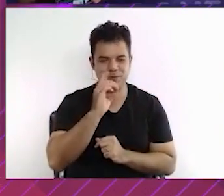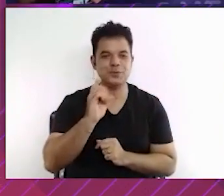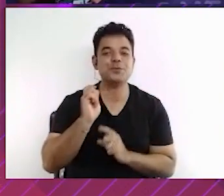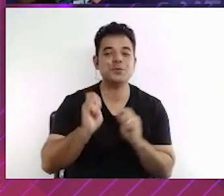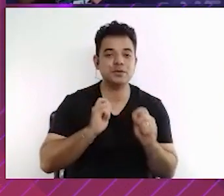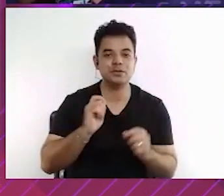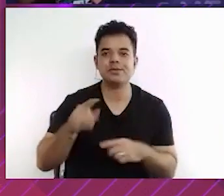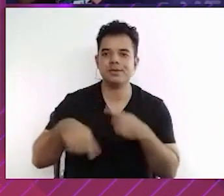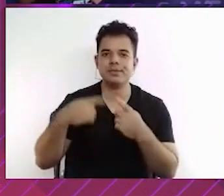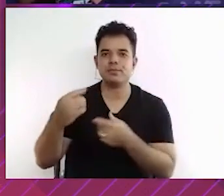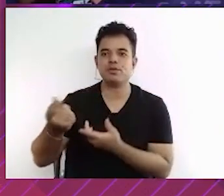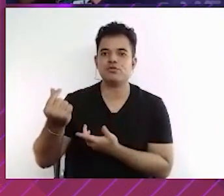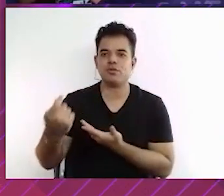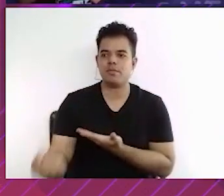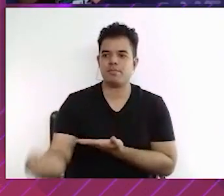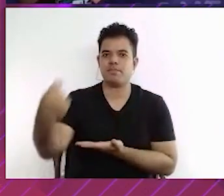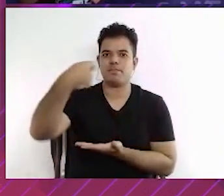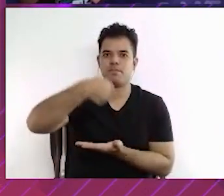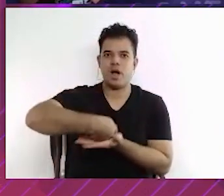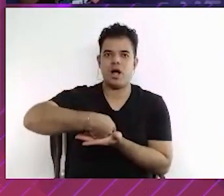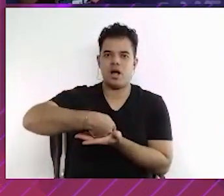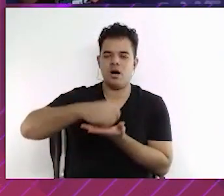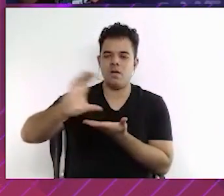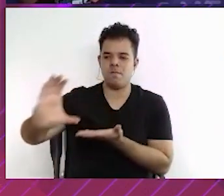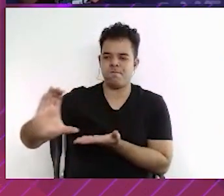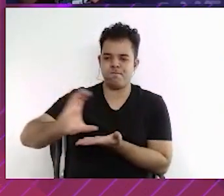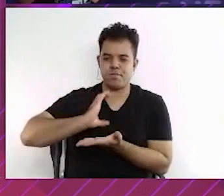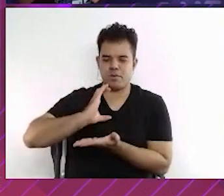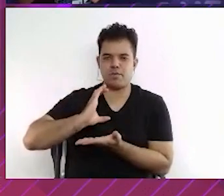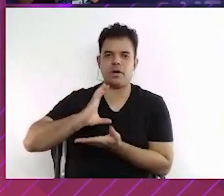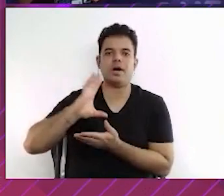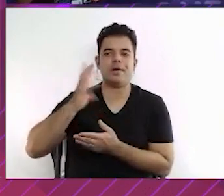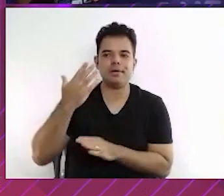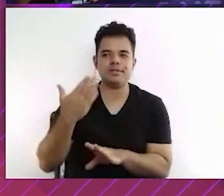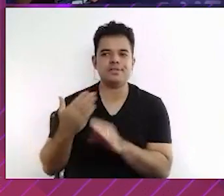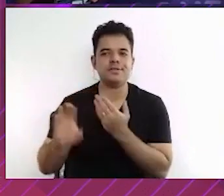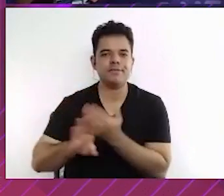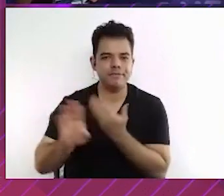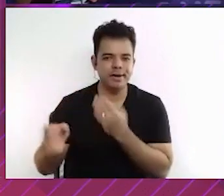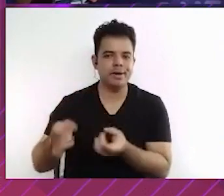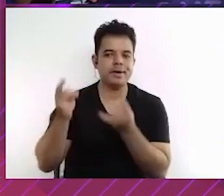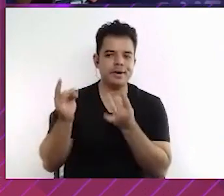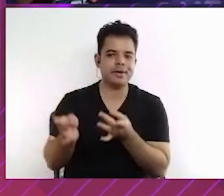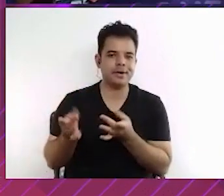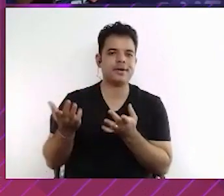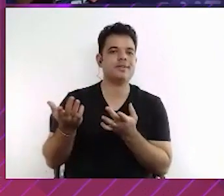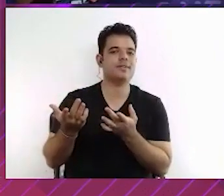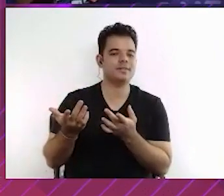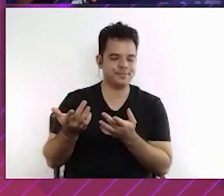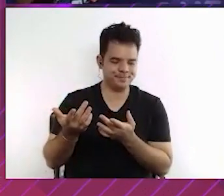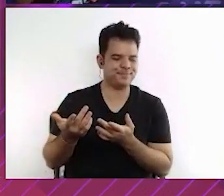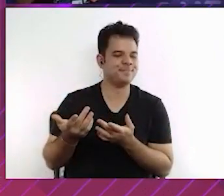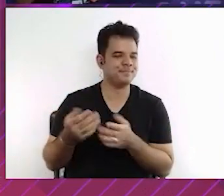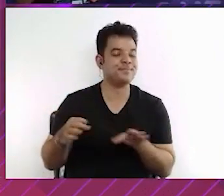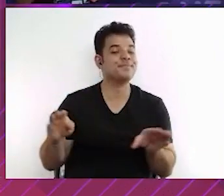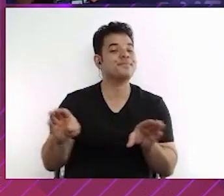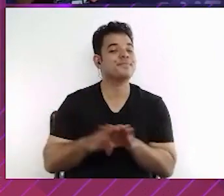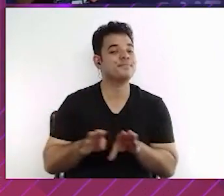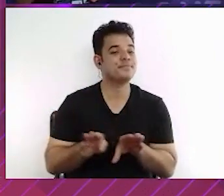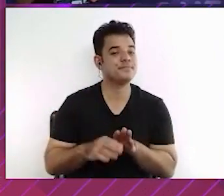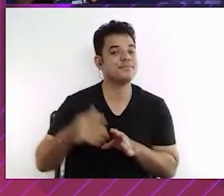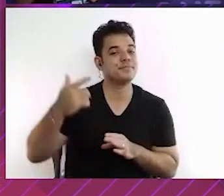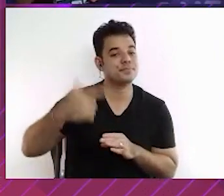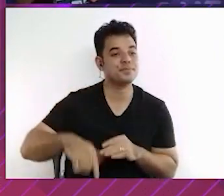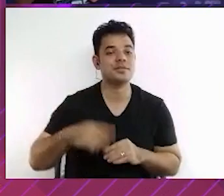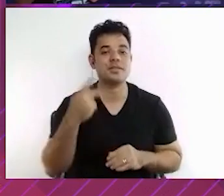pagar todas essas horas, caso haja algum desligamento, por exemplo. E também, ela não deixa que o